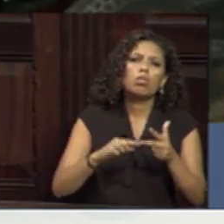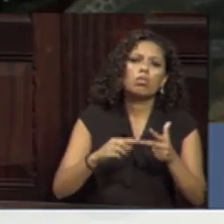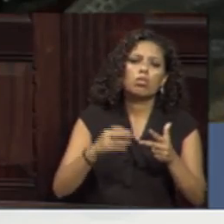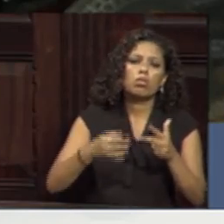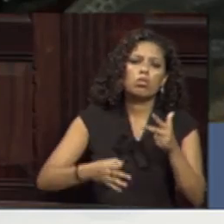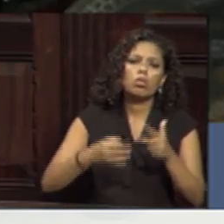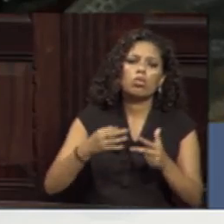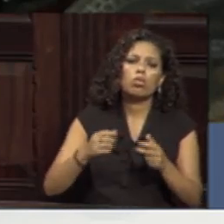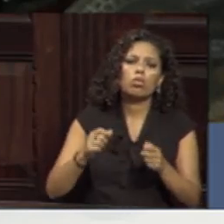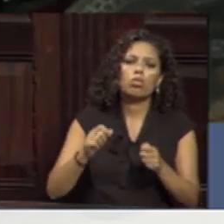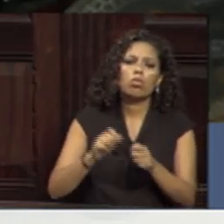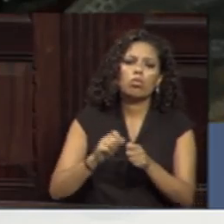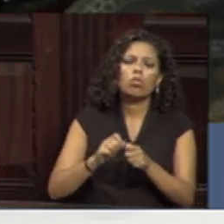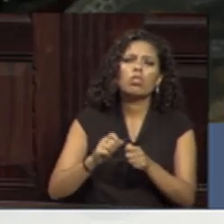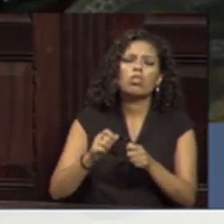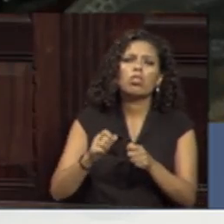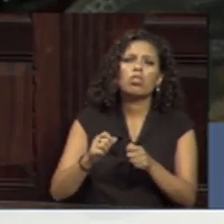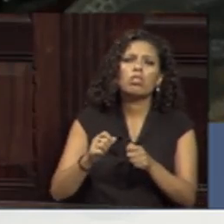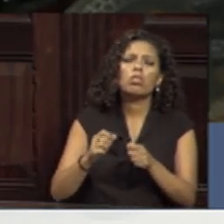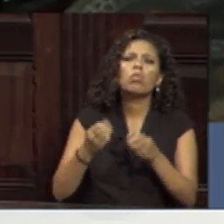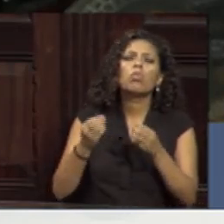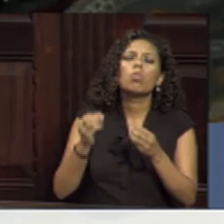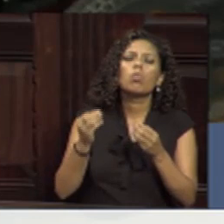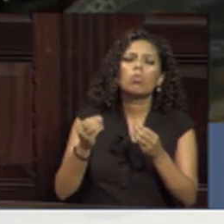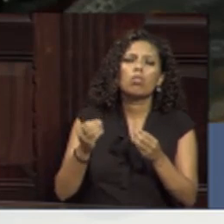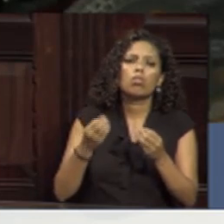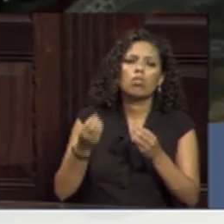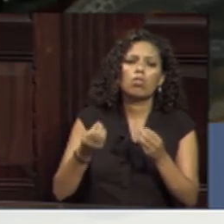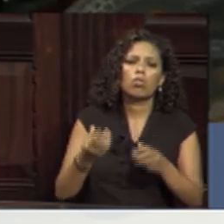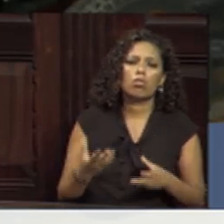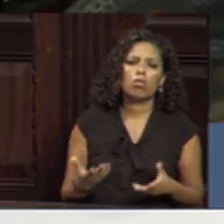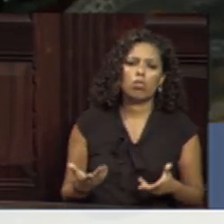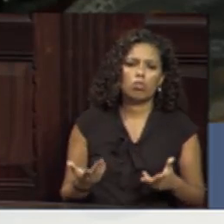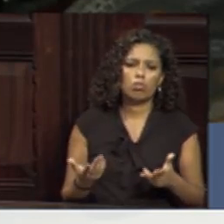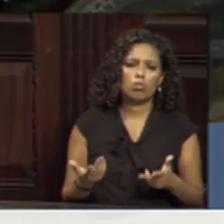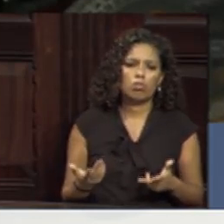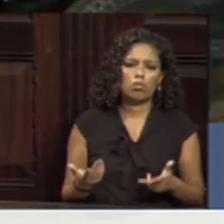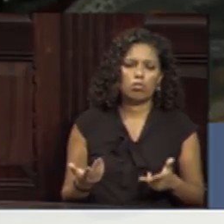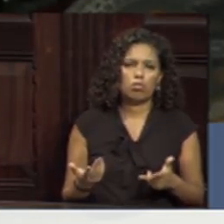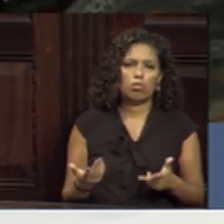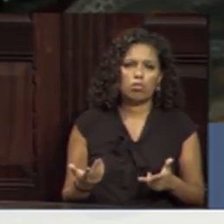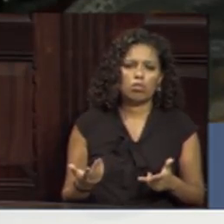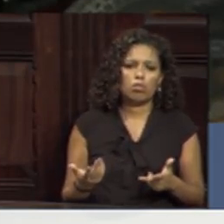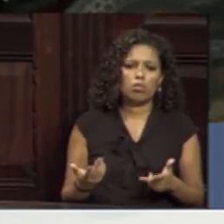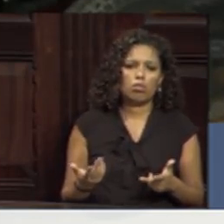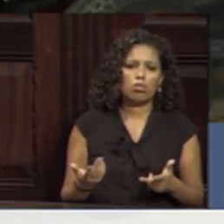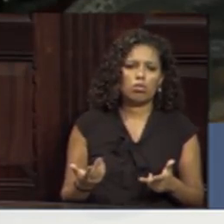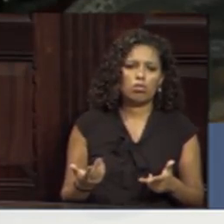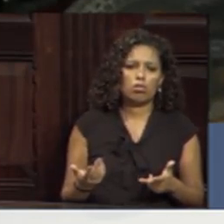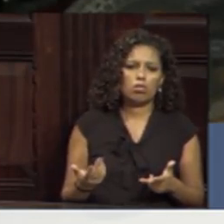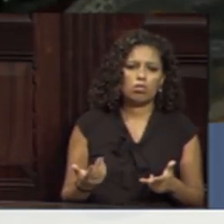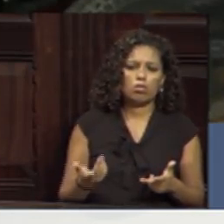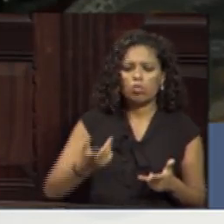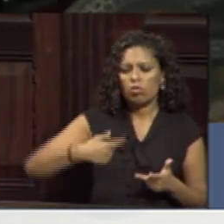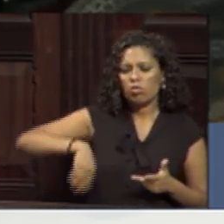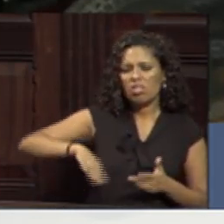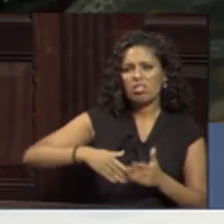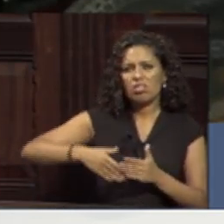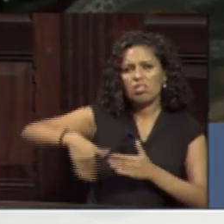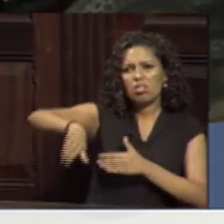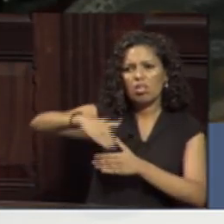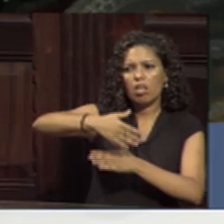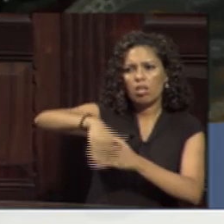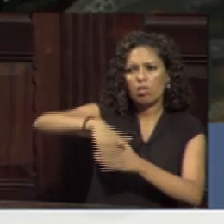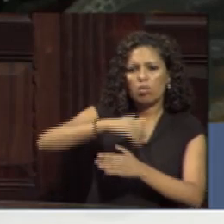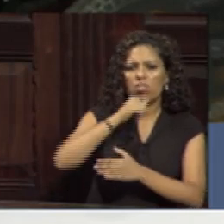ele tem equivalência ao general de 2 estrelas. Um homem desse não sai sem segurança, não sai sem carro, não sai sem motorista, né?